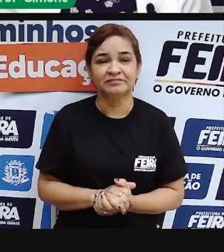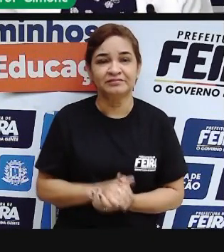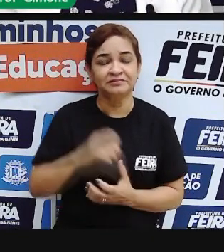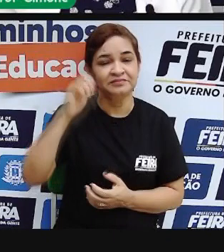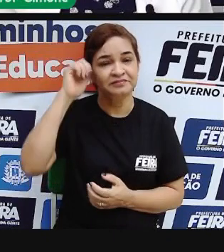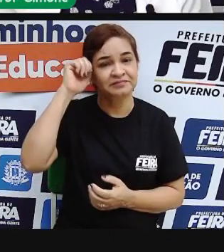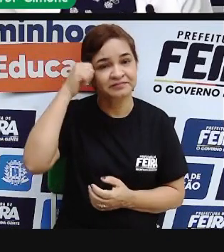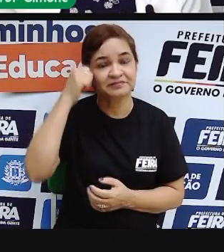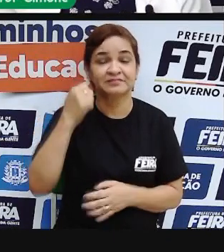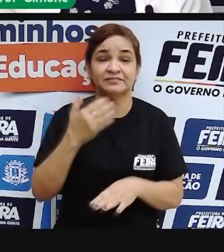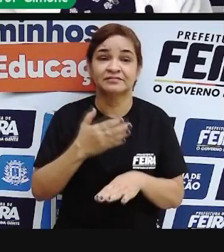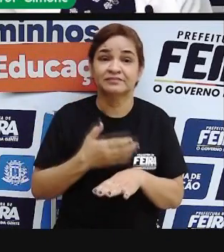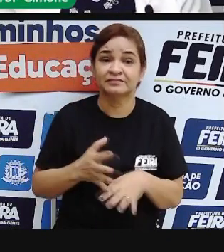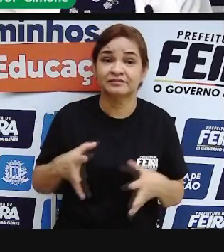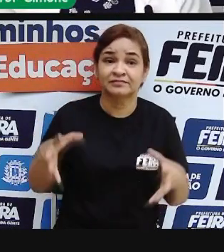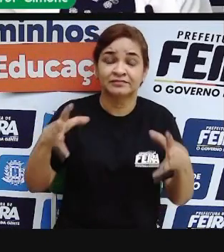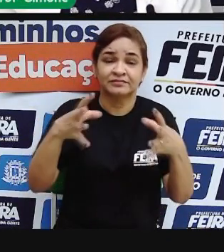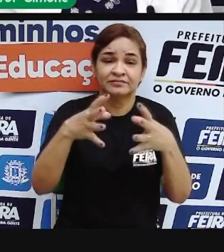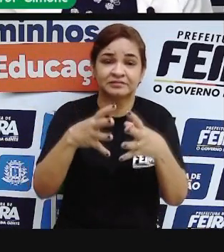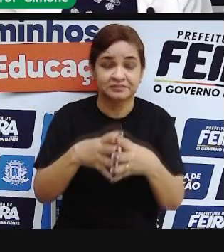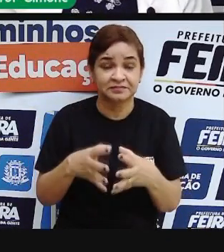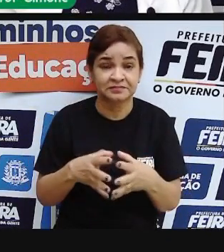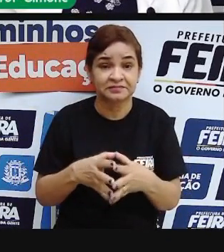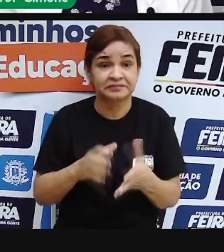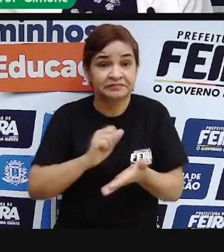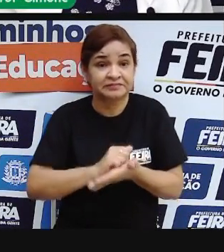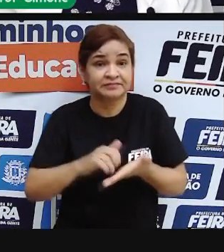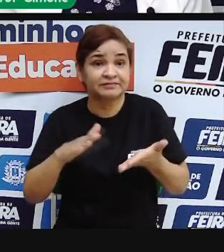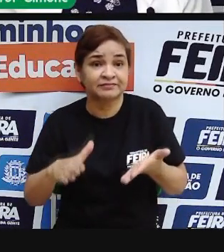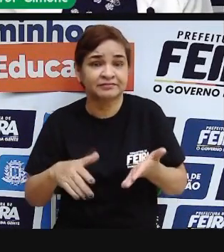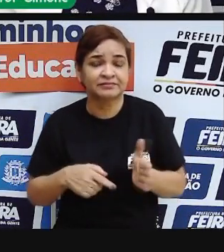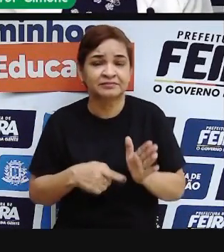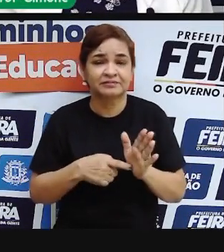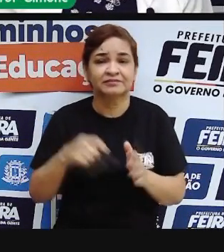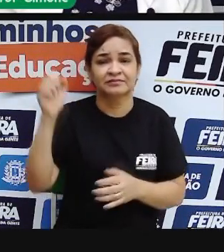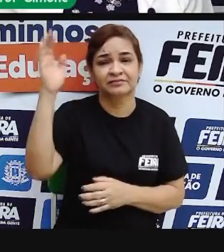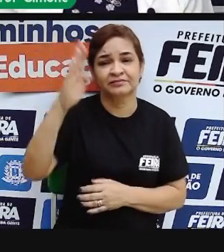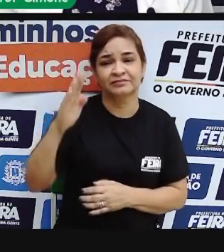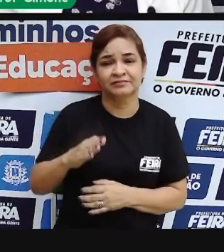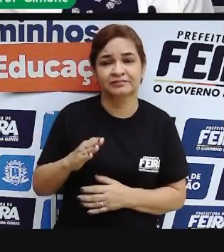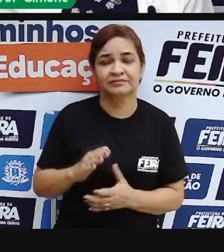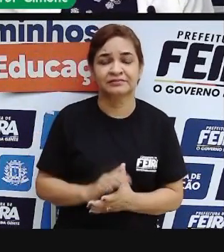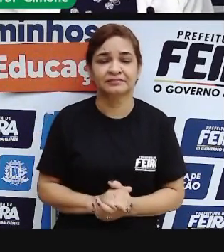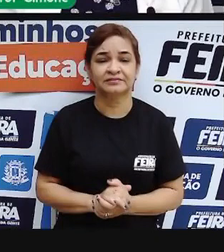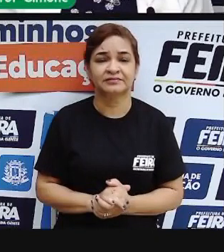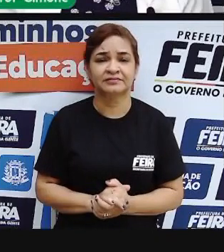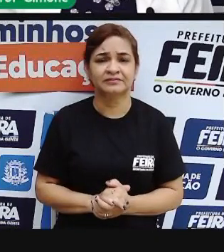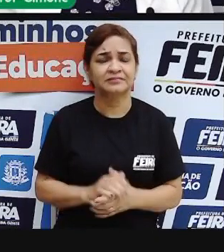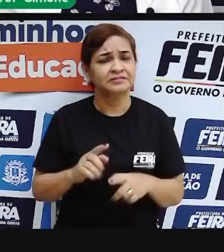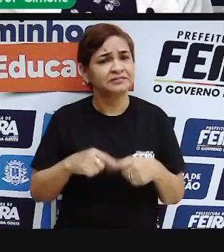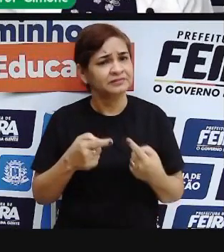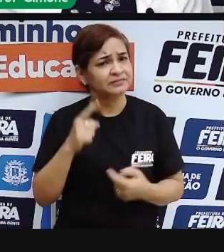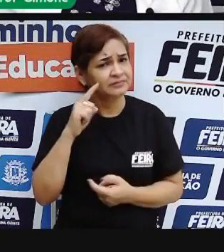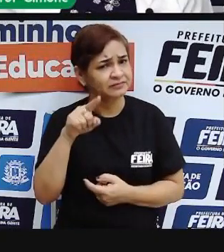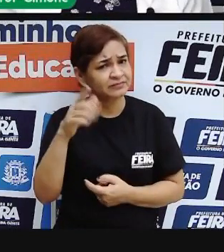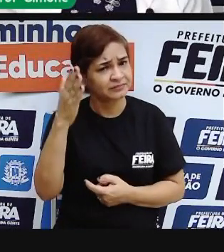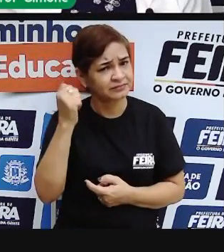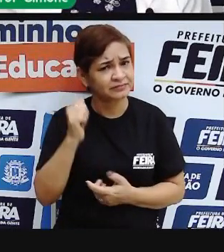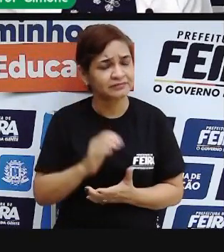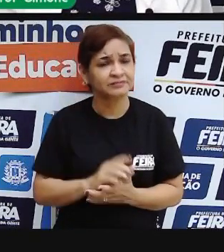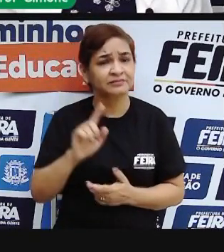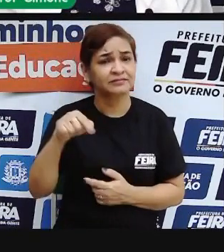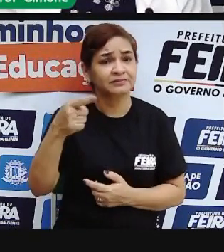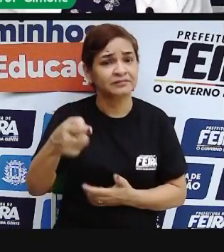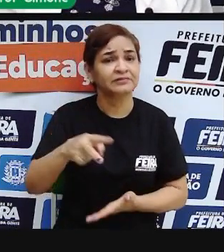na composição dessas festividades e que dá a cara do Brasil. Mas vocês sabiam que há